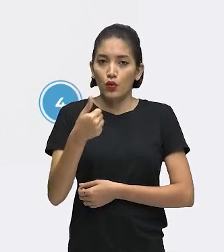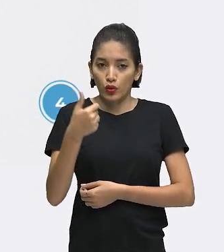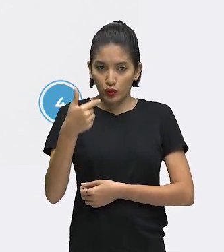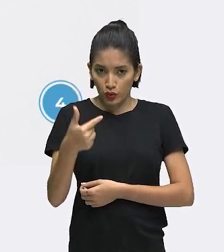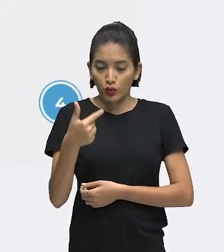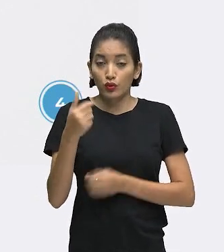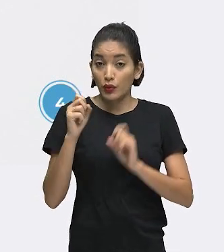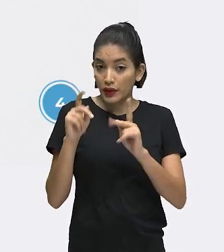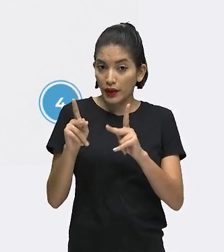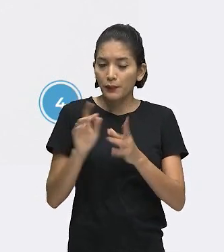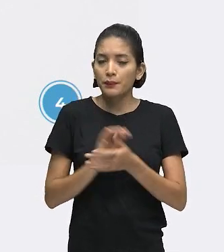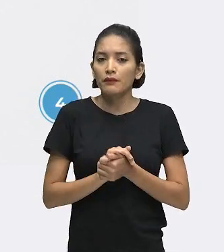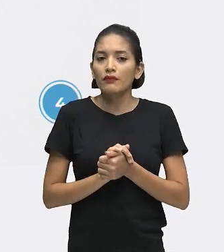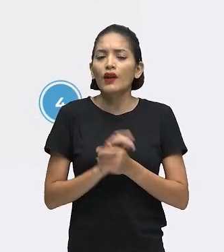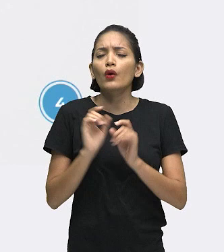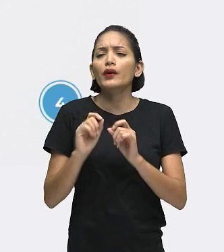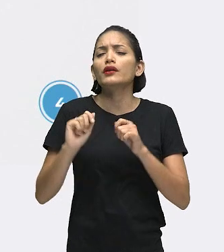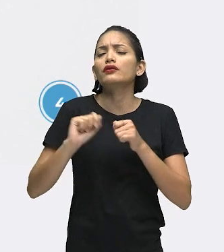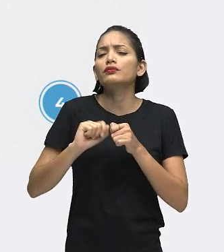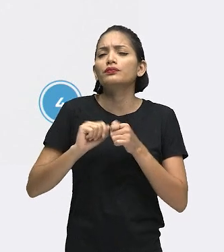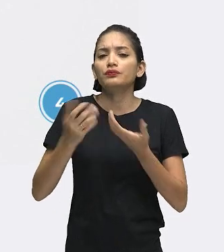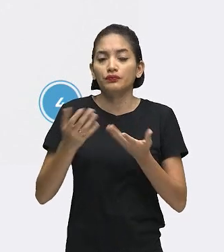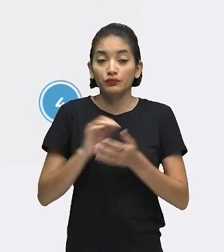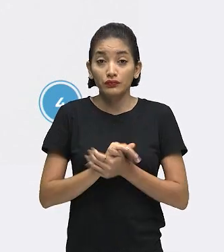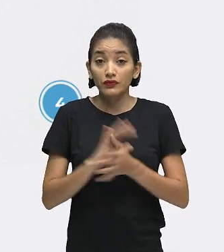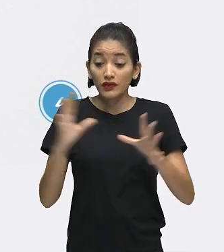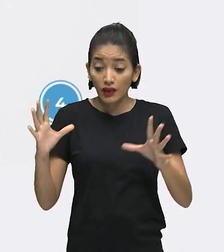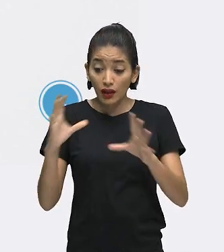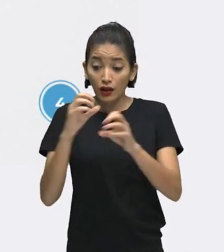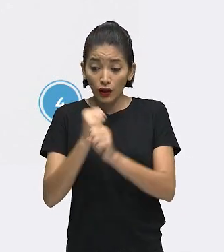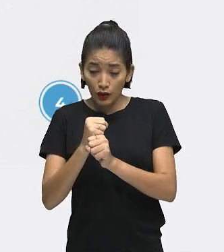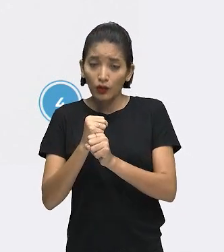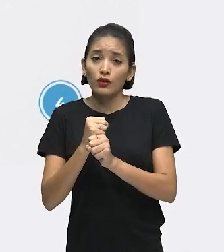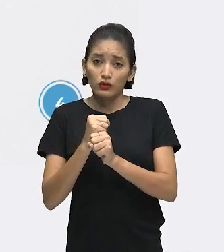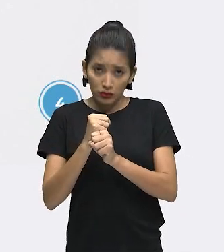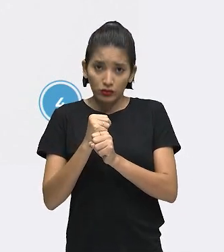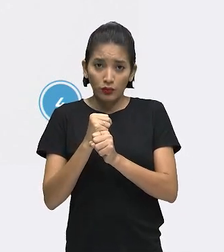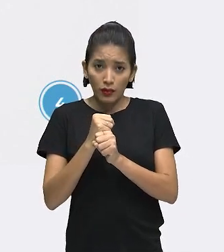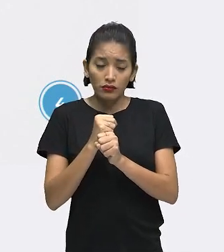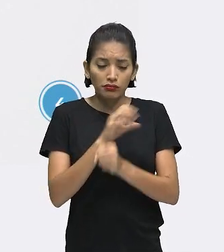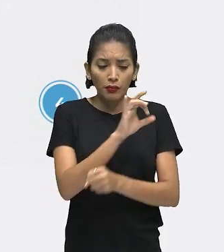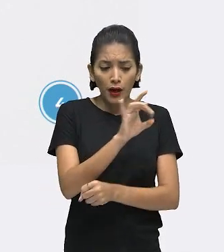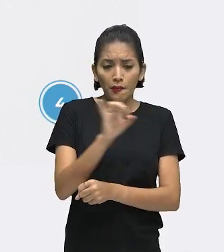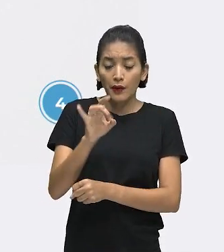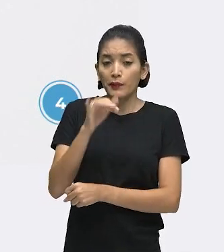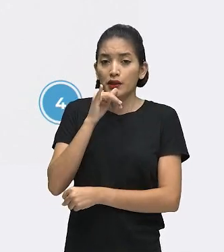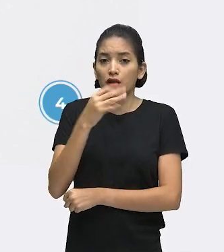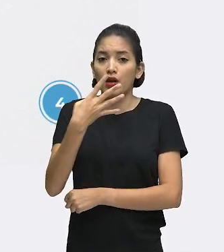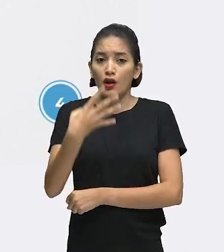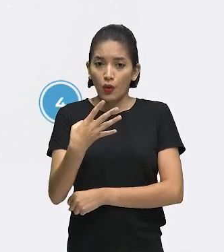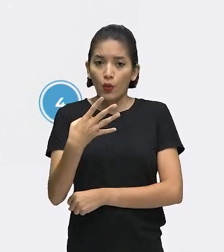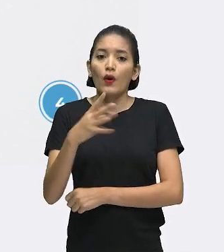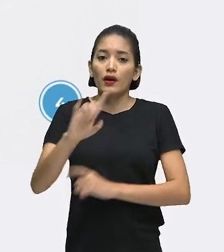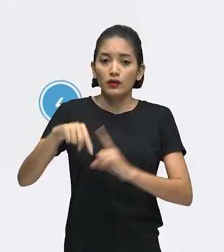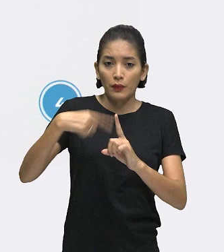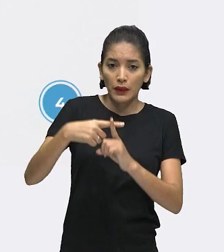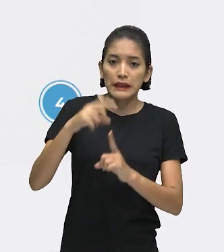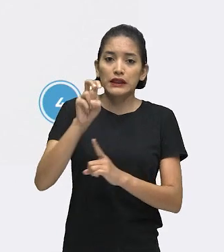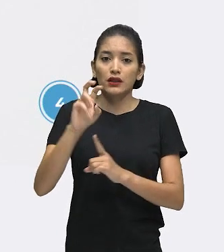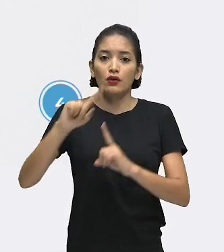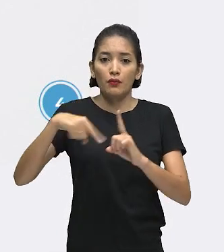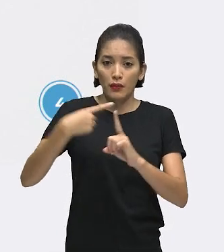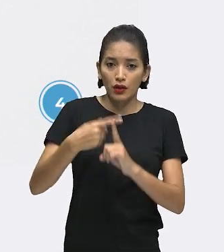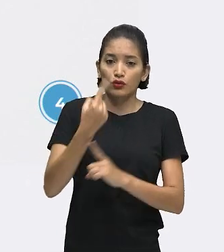o 2. E o que a gente faz? A gente vai somar cada um desses algarismos. 4 mais 5 mais